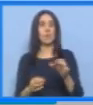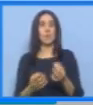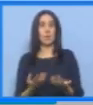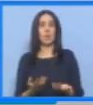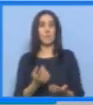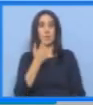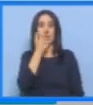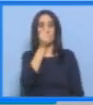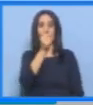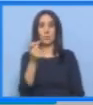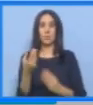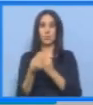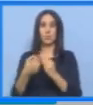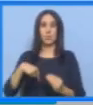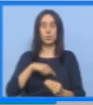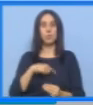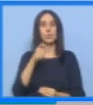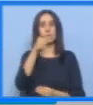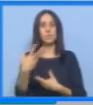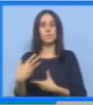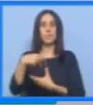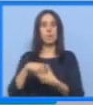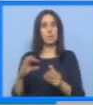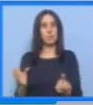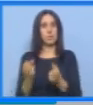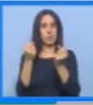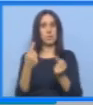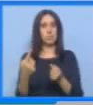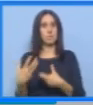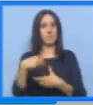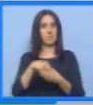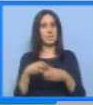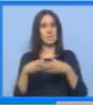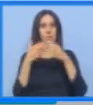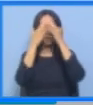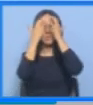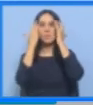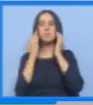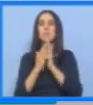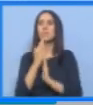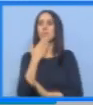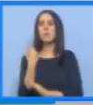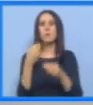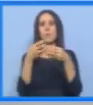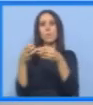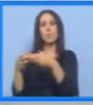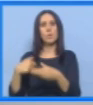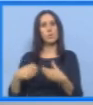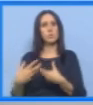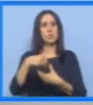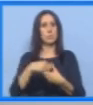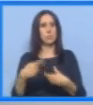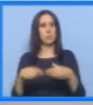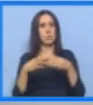às pessoas que connosco convivem, os leigos, reparadores, nós temos também ligados à congregação, grupos de jovens que nós temos também ligados à